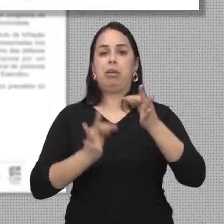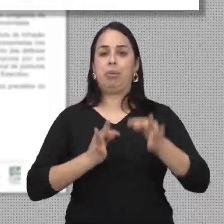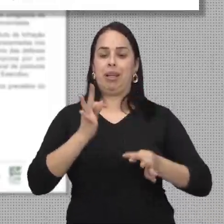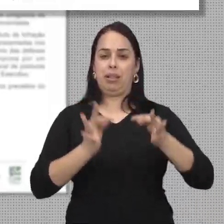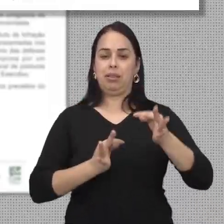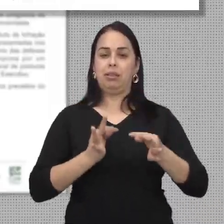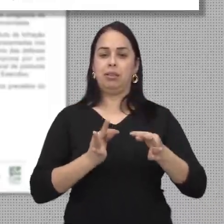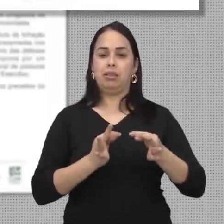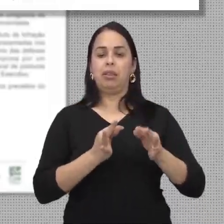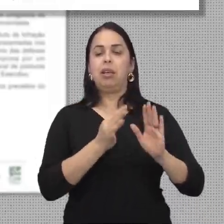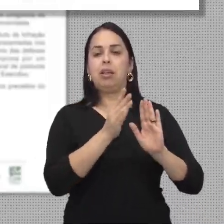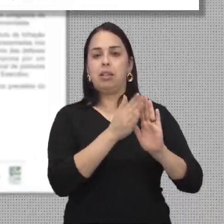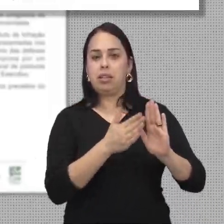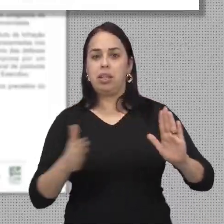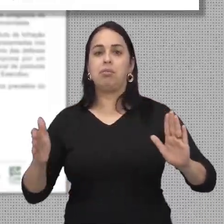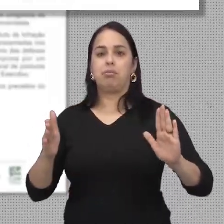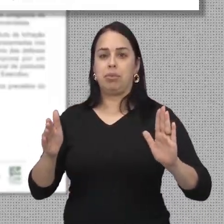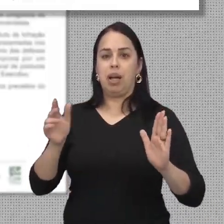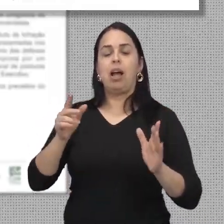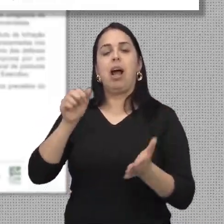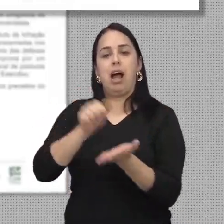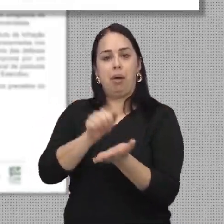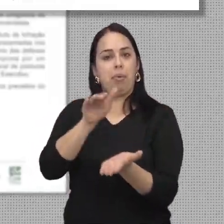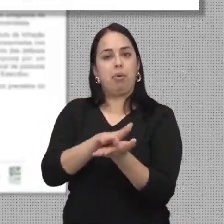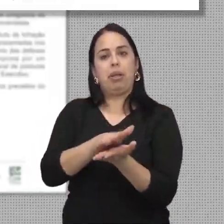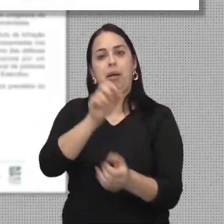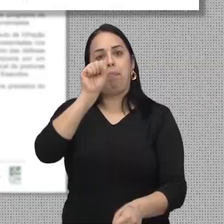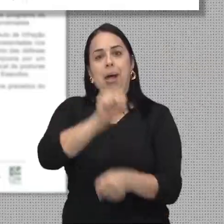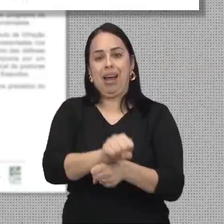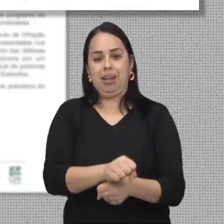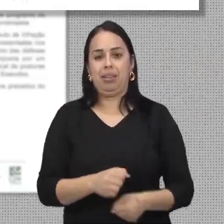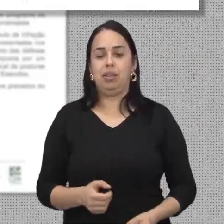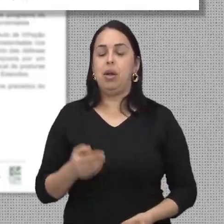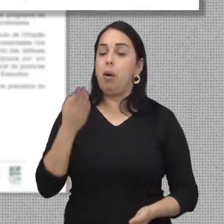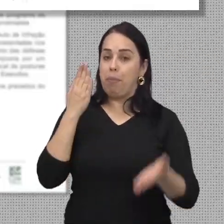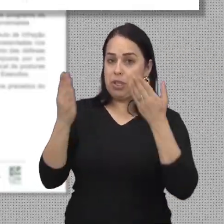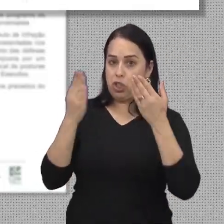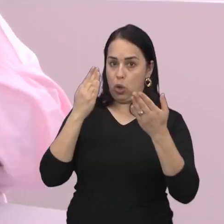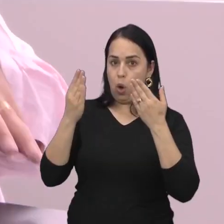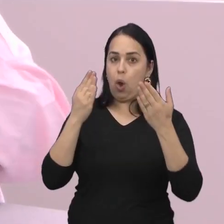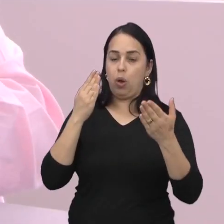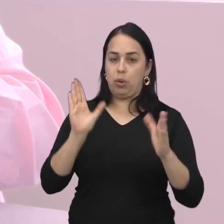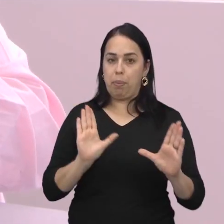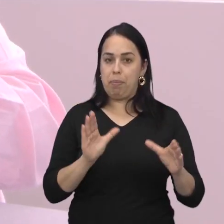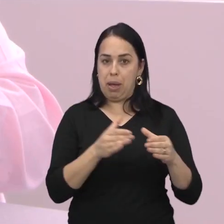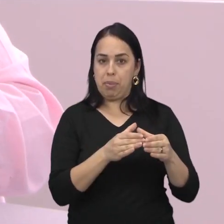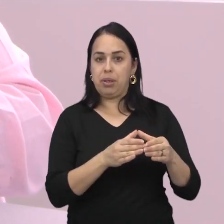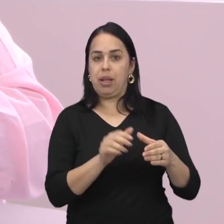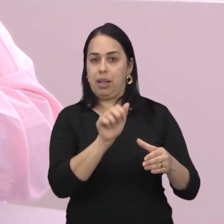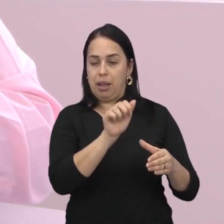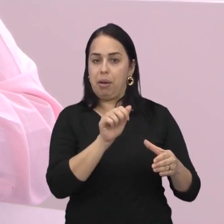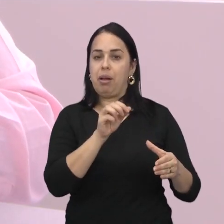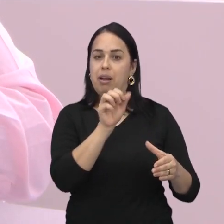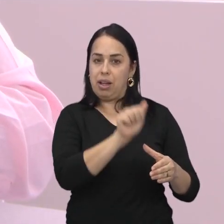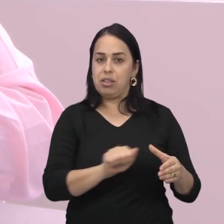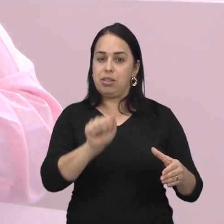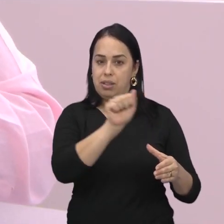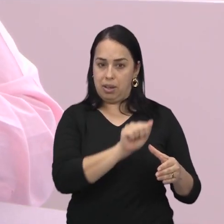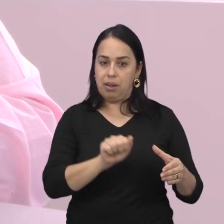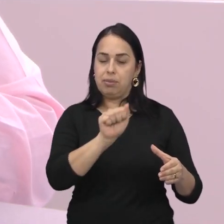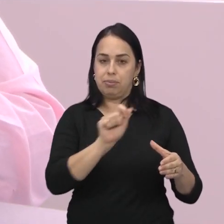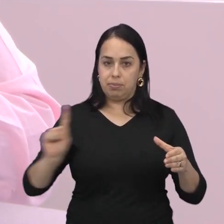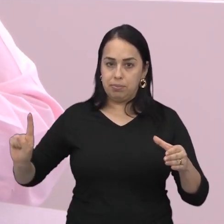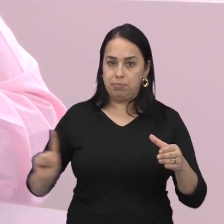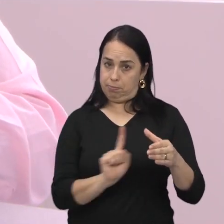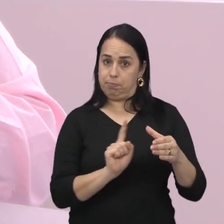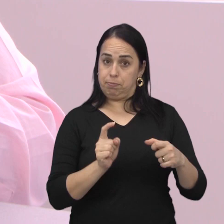voluntariamente ao tratamento para dependência terá o processo administrativo suspenso. Esse psicólogo, membro da Federação Brasileira